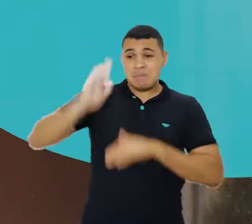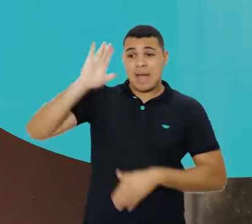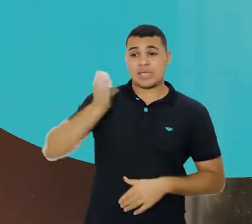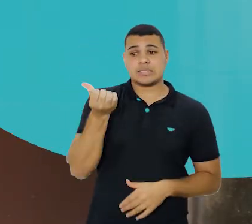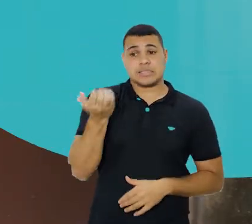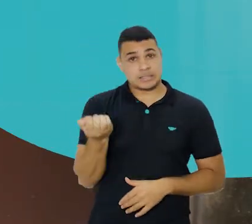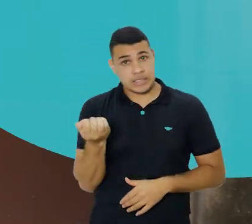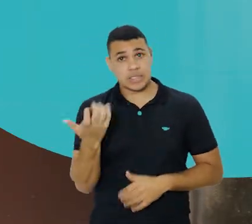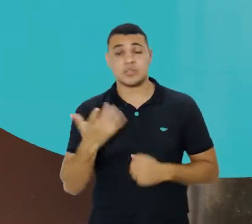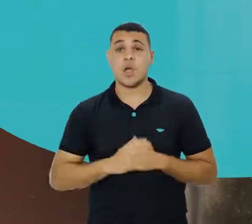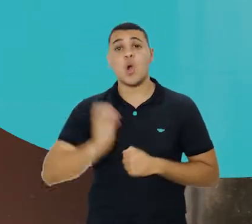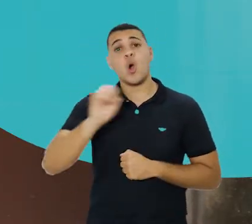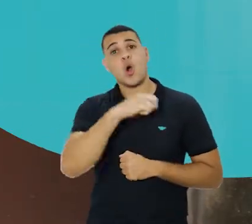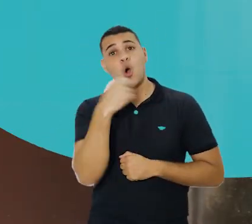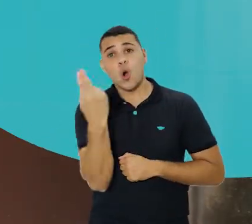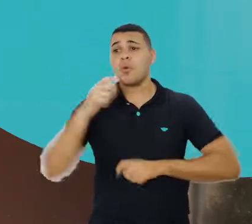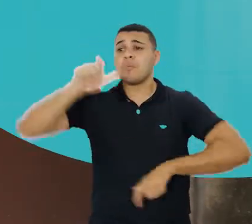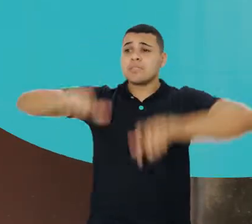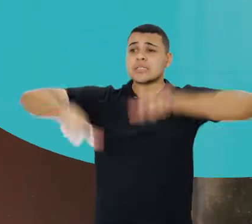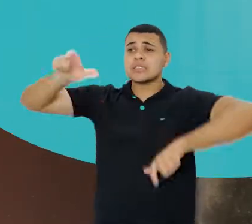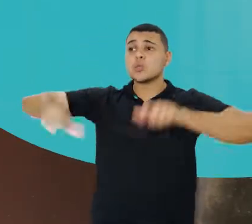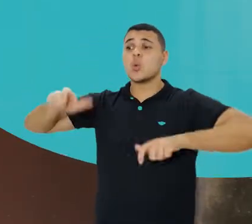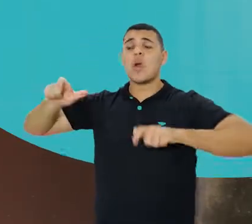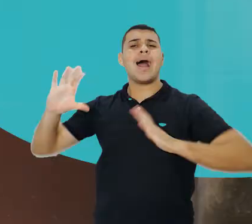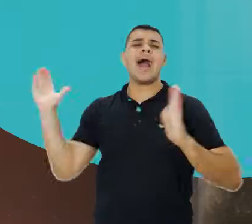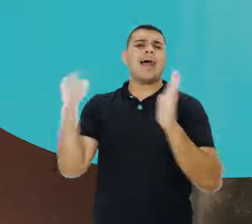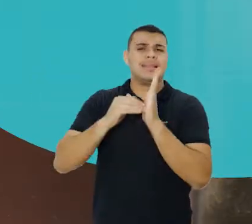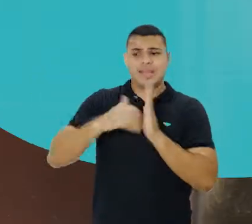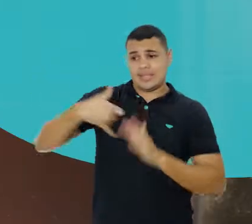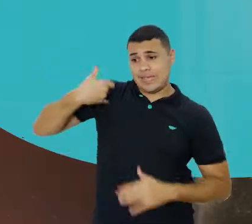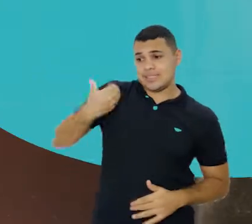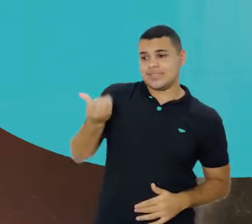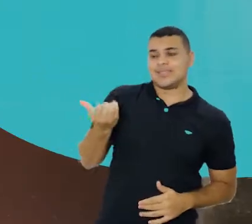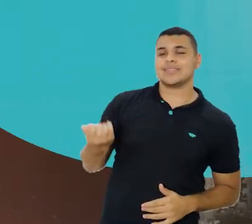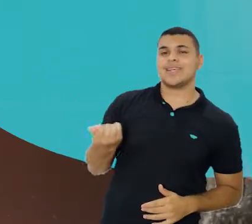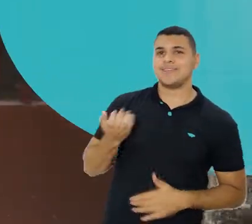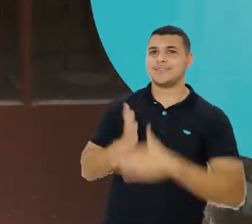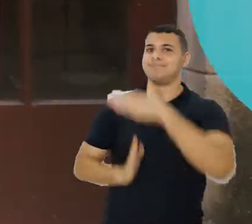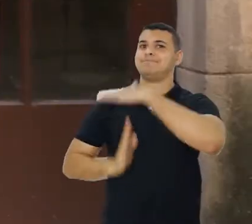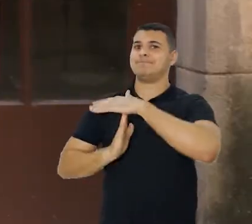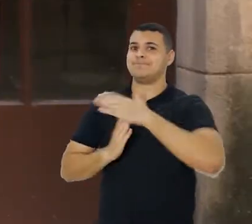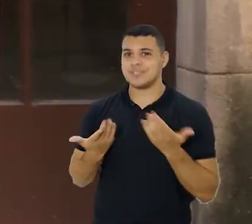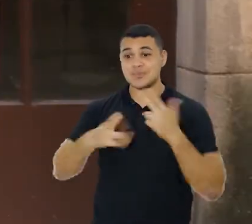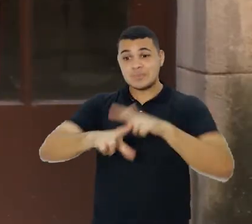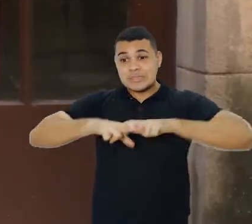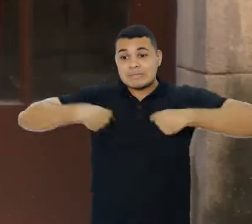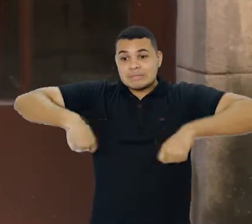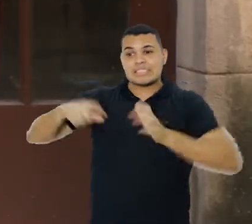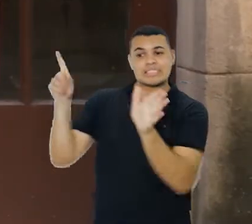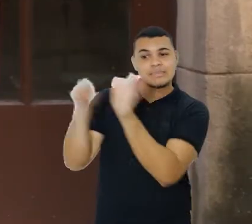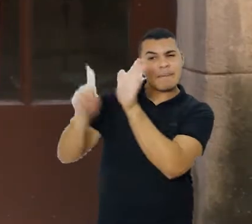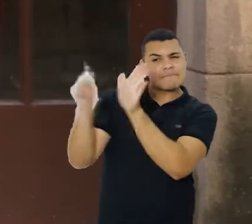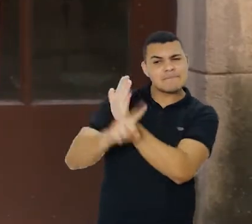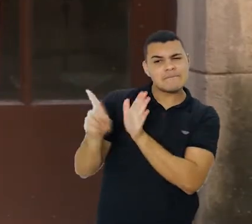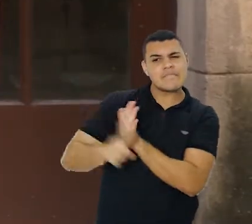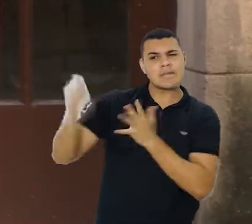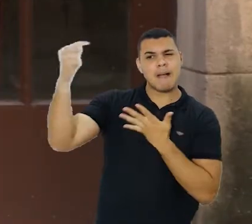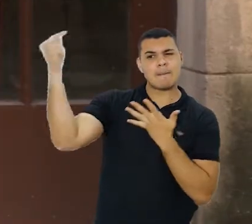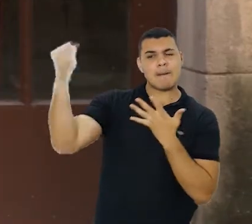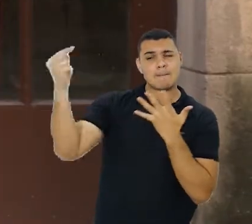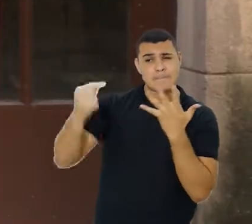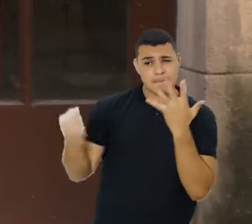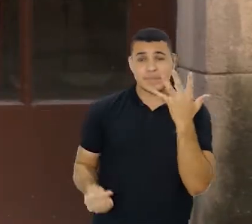60 anos, ou pessoas com até 60 anos de idade? Então,